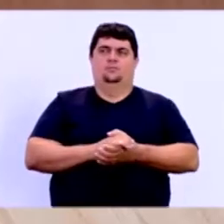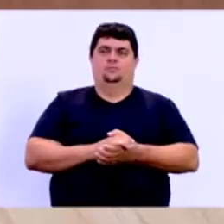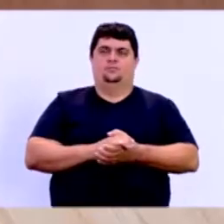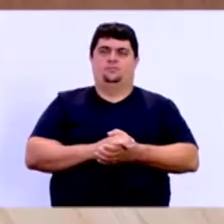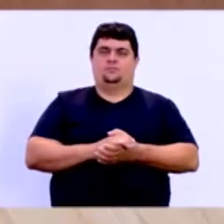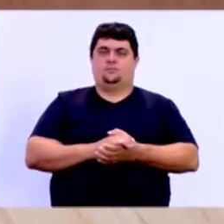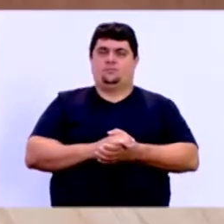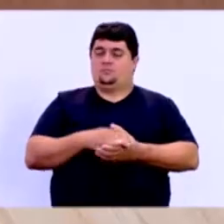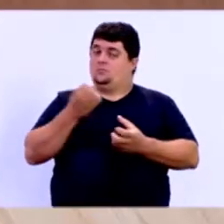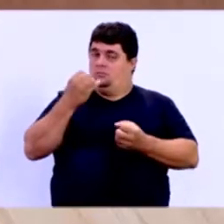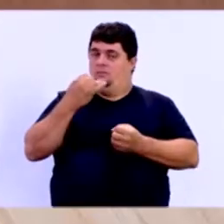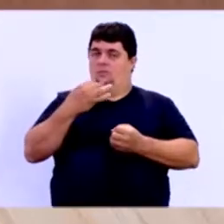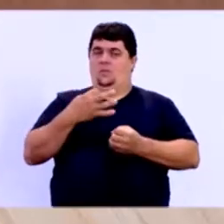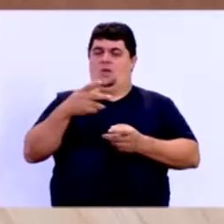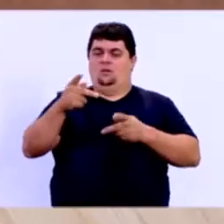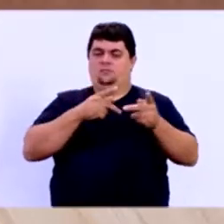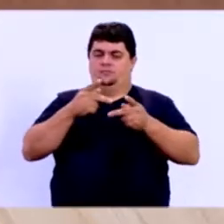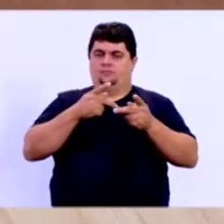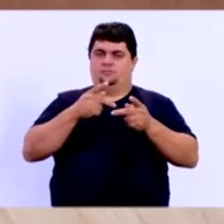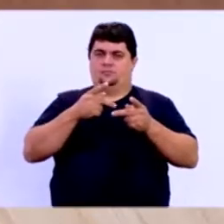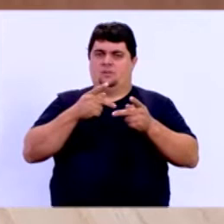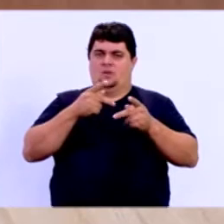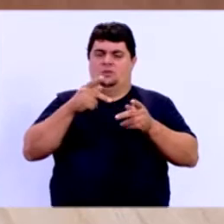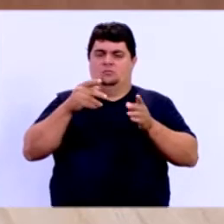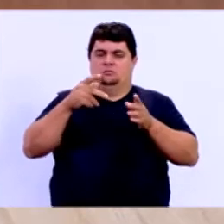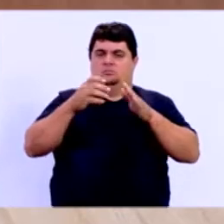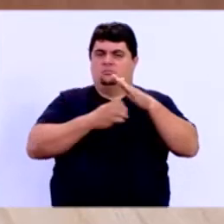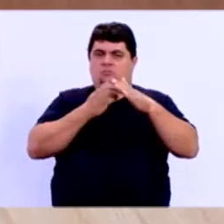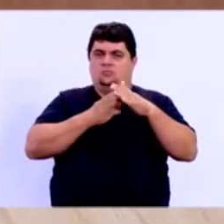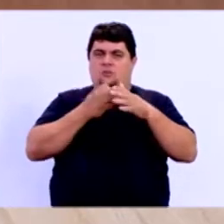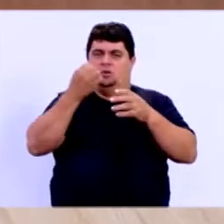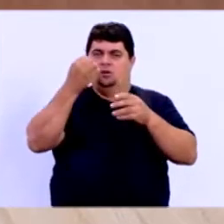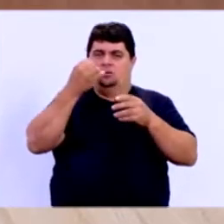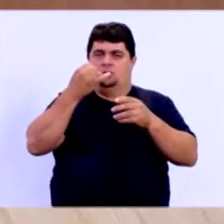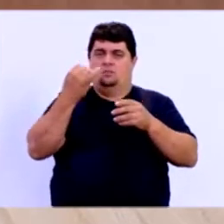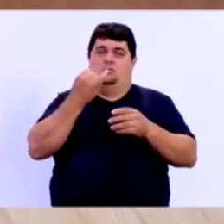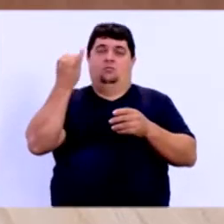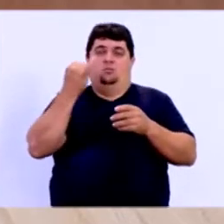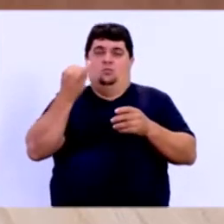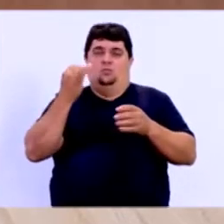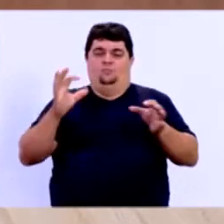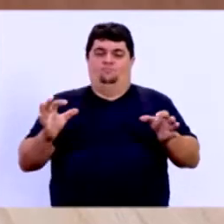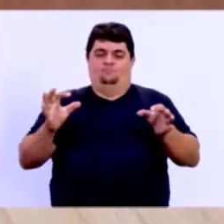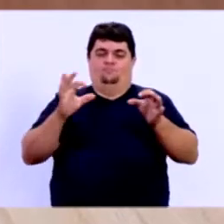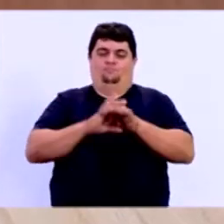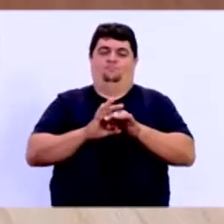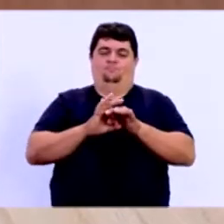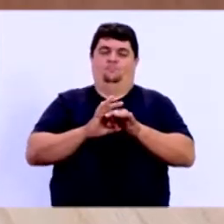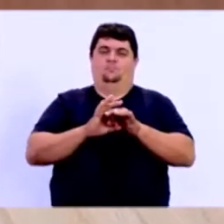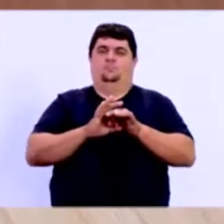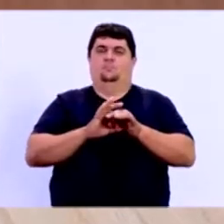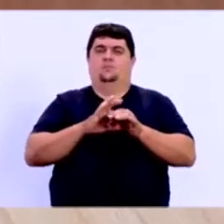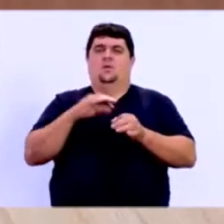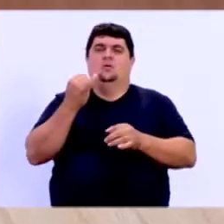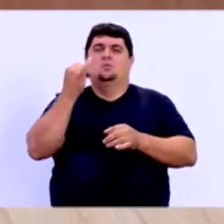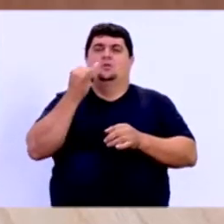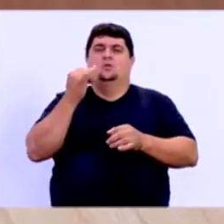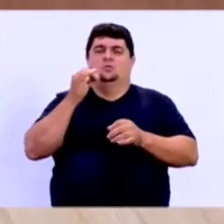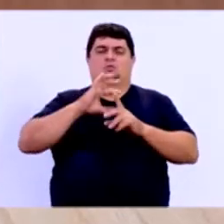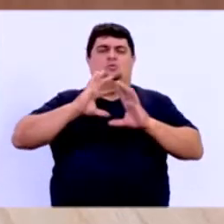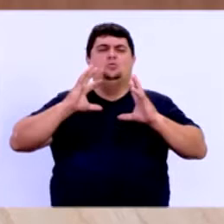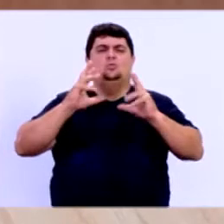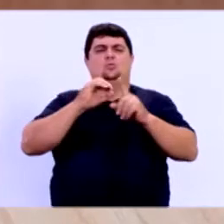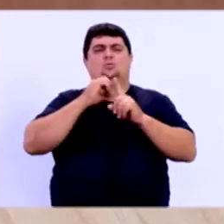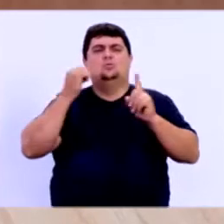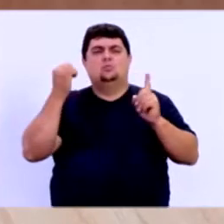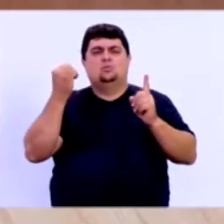isso? Falar do planejamento organizacional é importante a gente contextualizar. É importante dizer que a sociedade ela